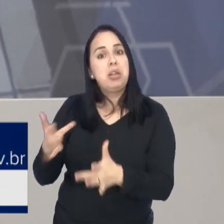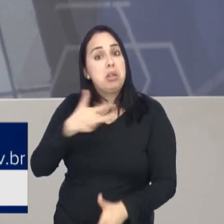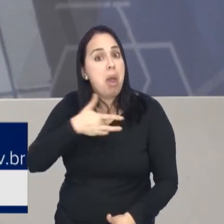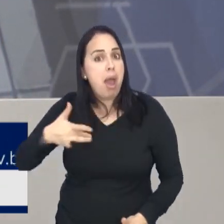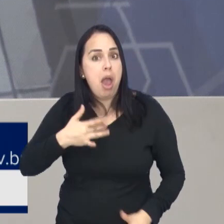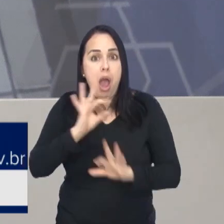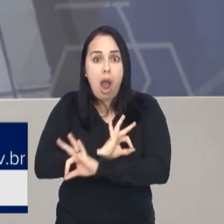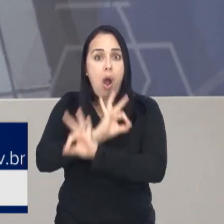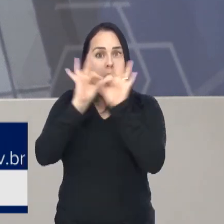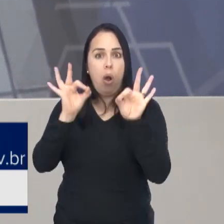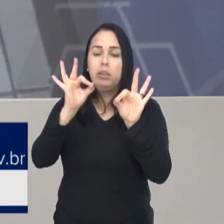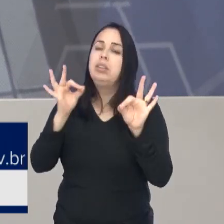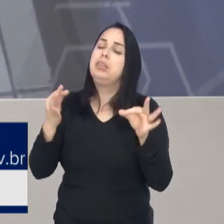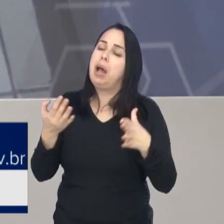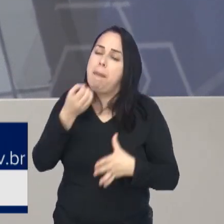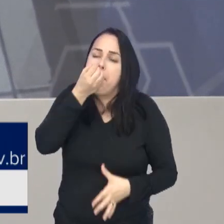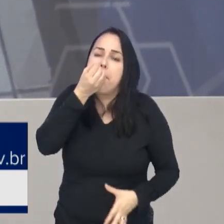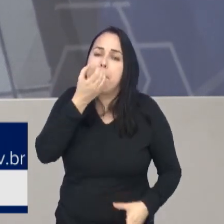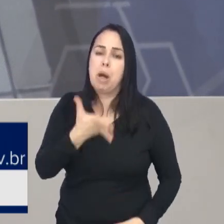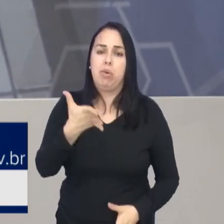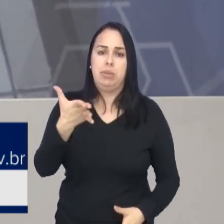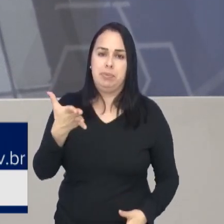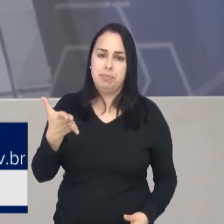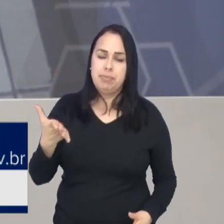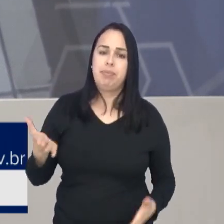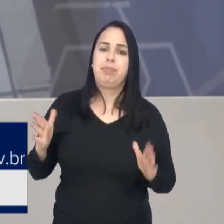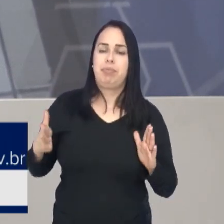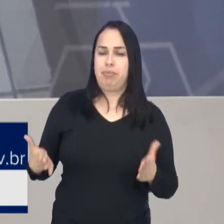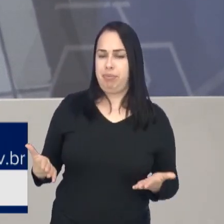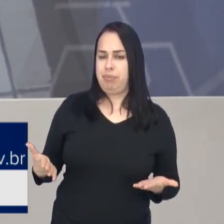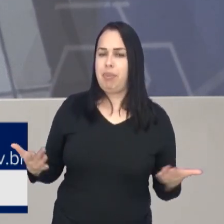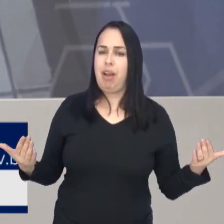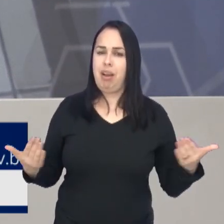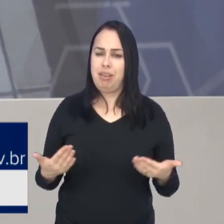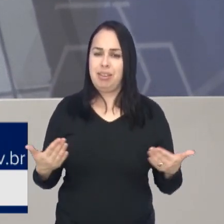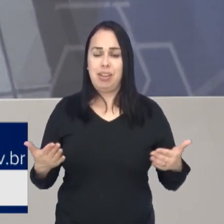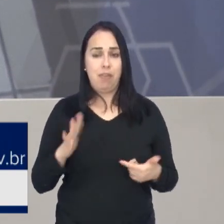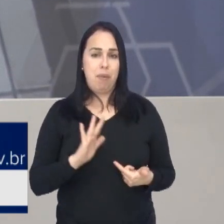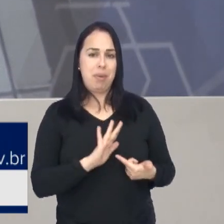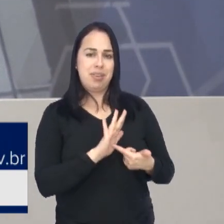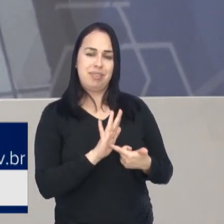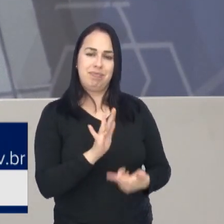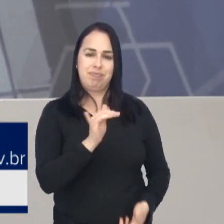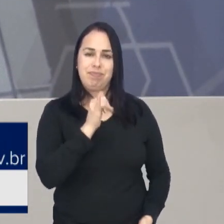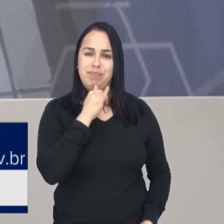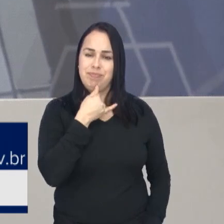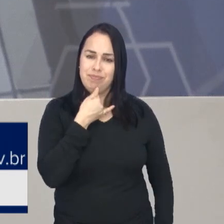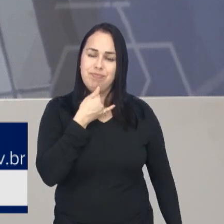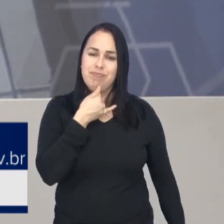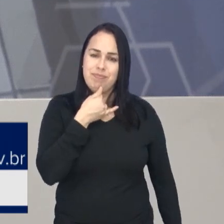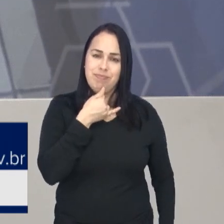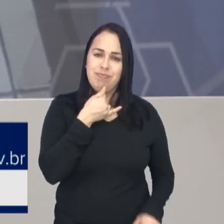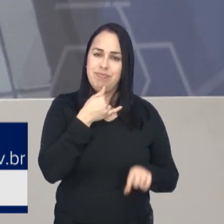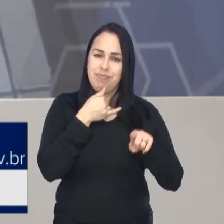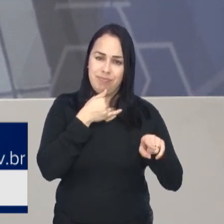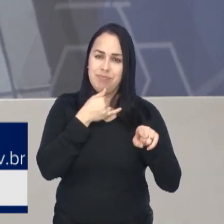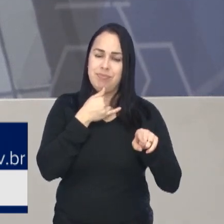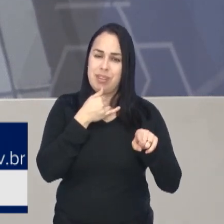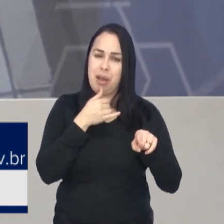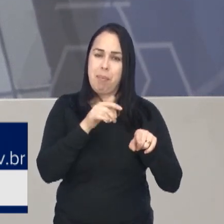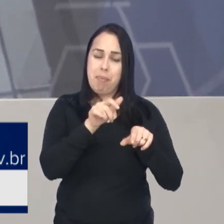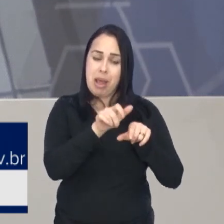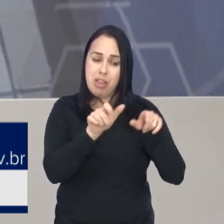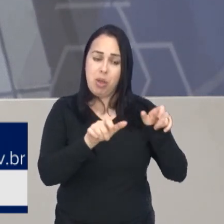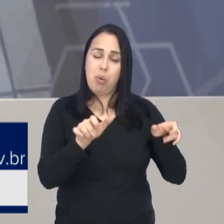saudável, isso é bom. Isso sim é bom. Agora, o que eu vou mostrar aqui, infelizmente, são